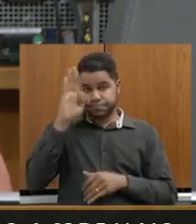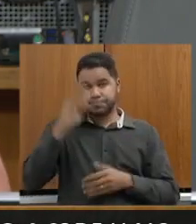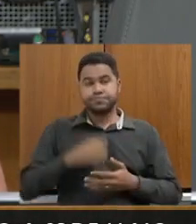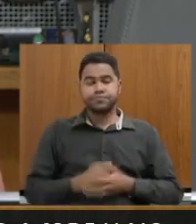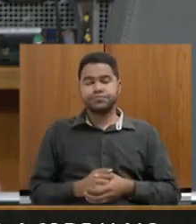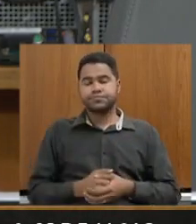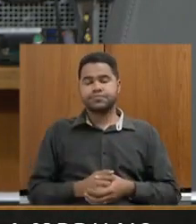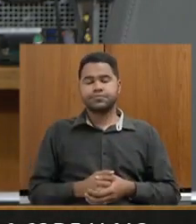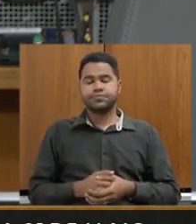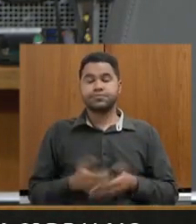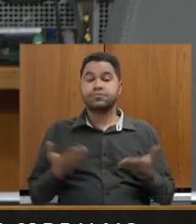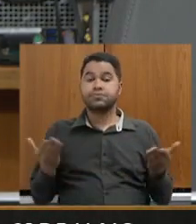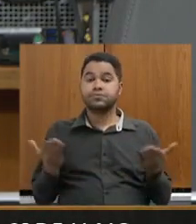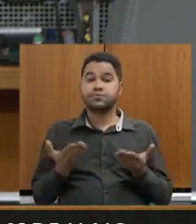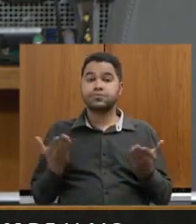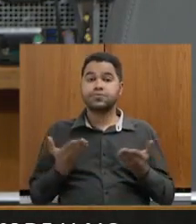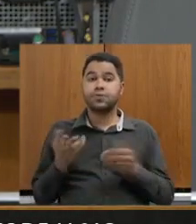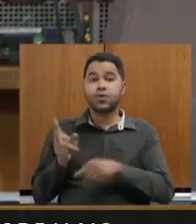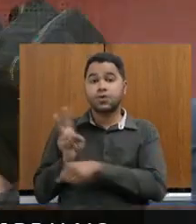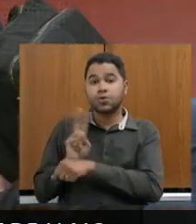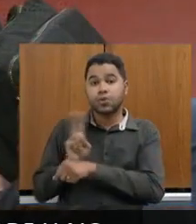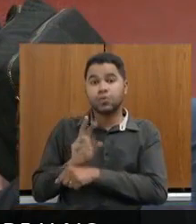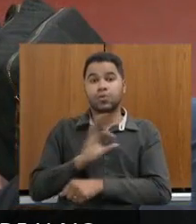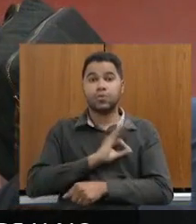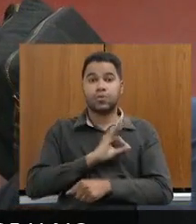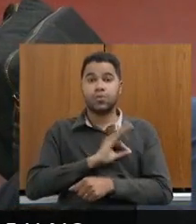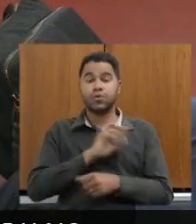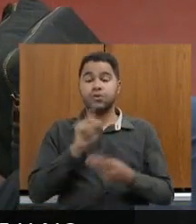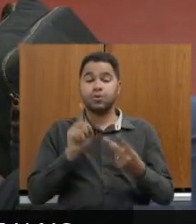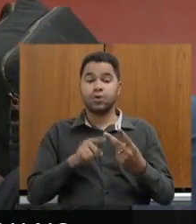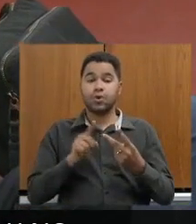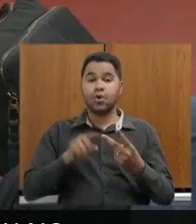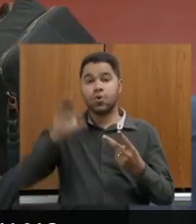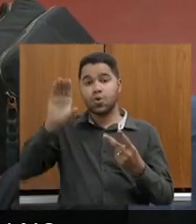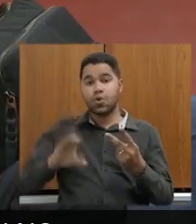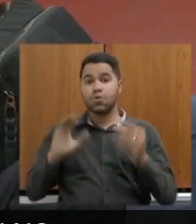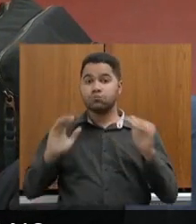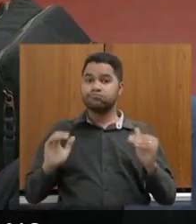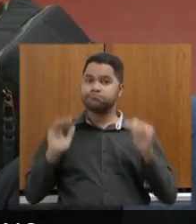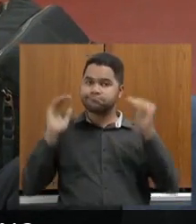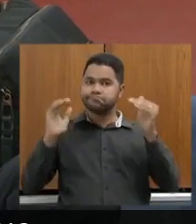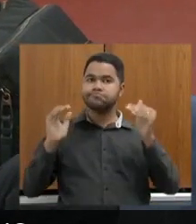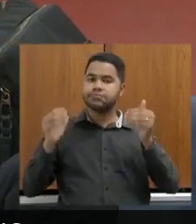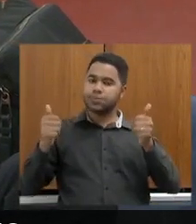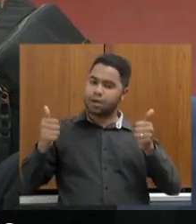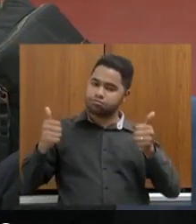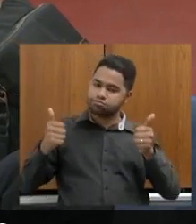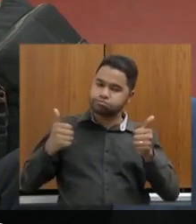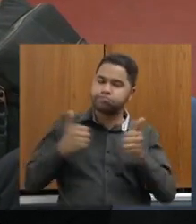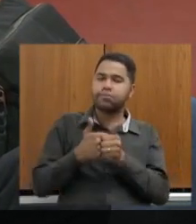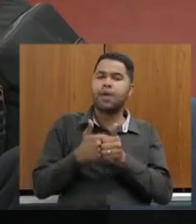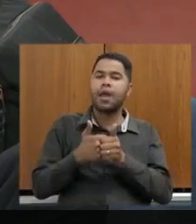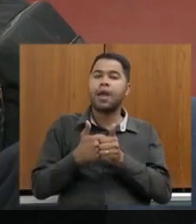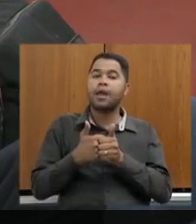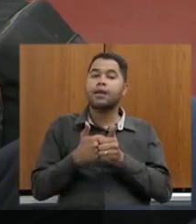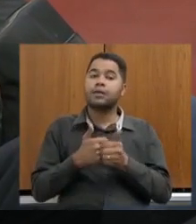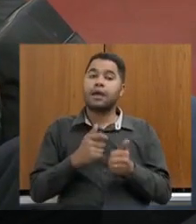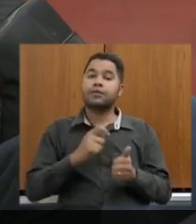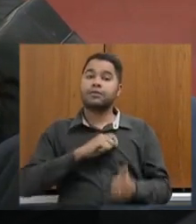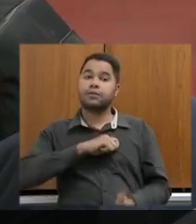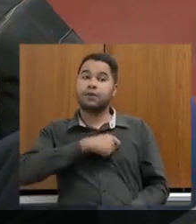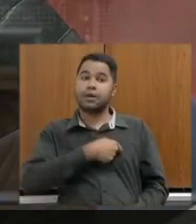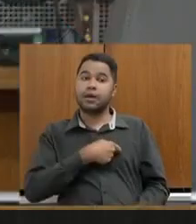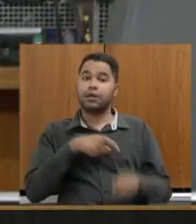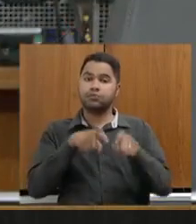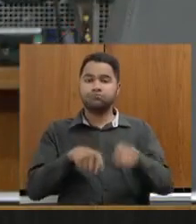também é que hoje a chefia de polícia e o conselho superior eles estão cada vez mais uma das delegacias do interior